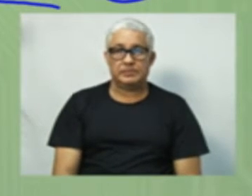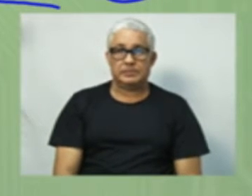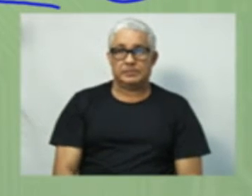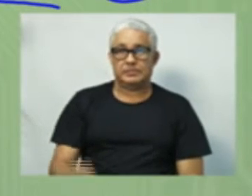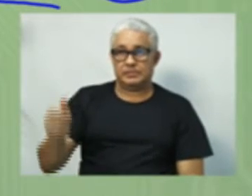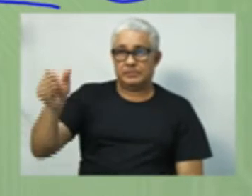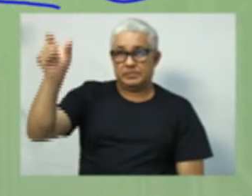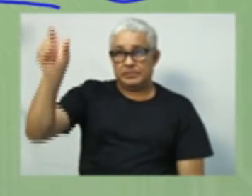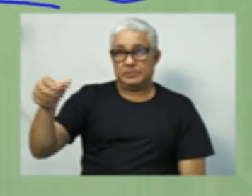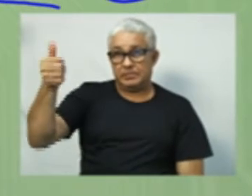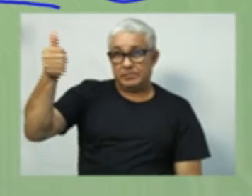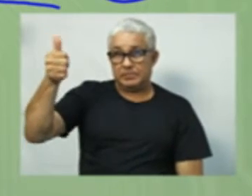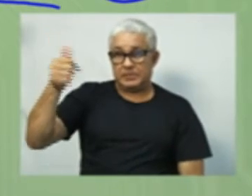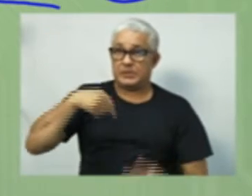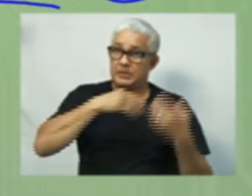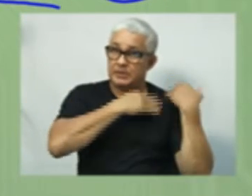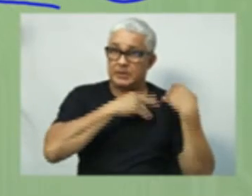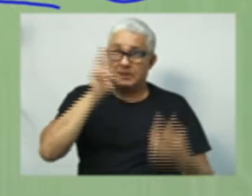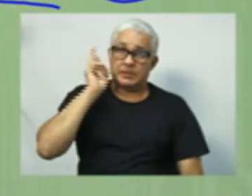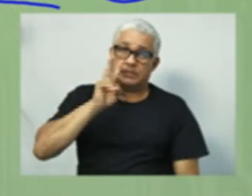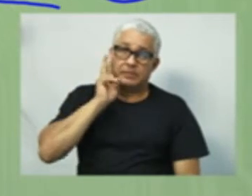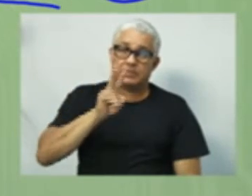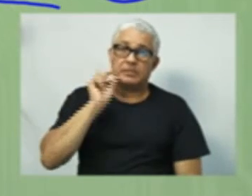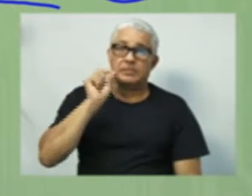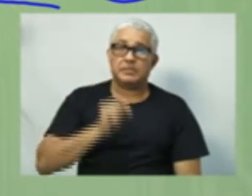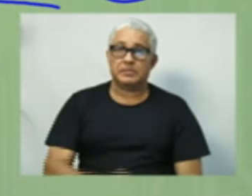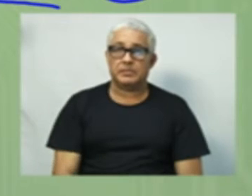foi o responsável. Só lembrando, né?